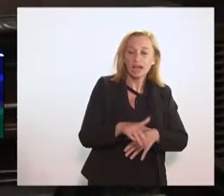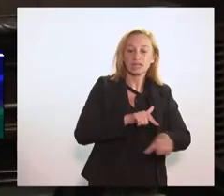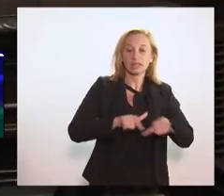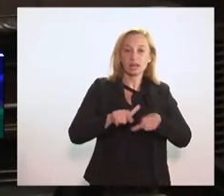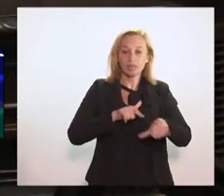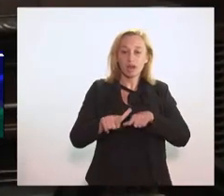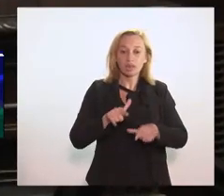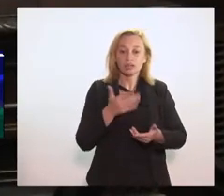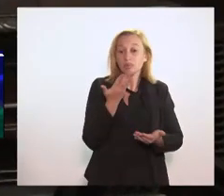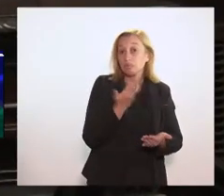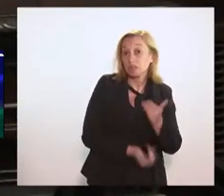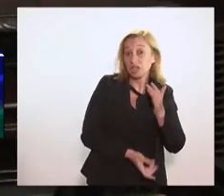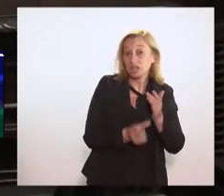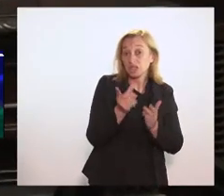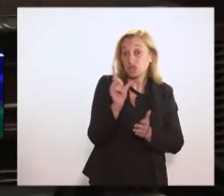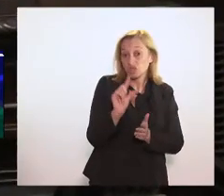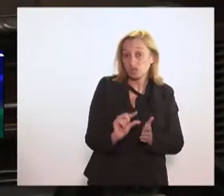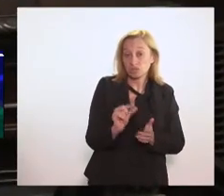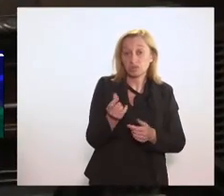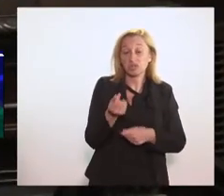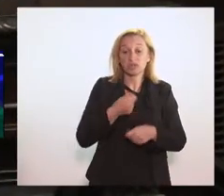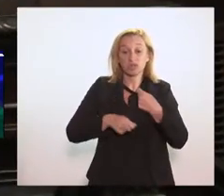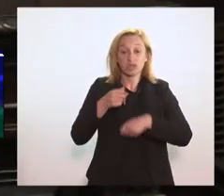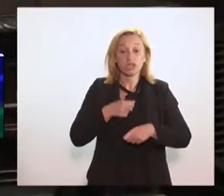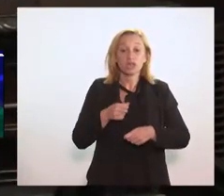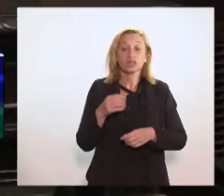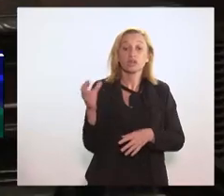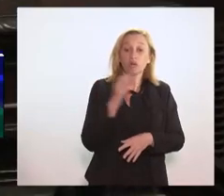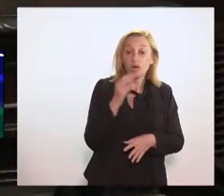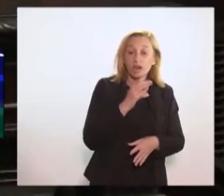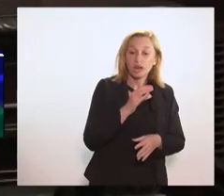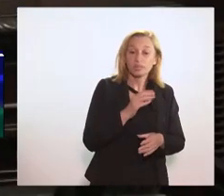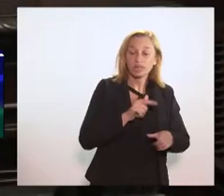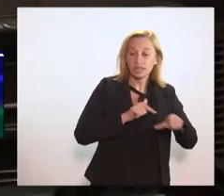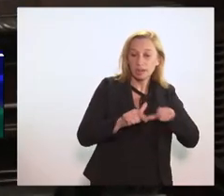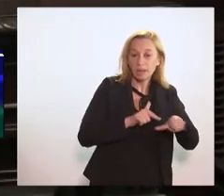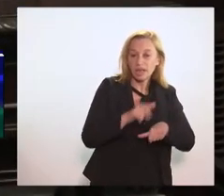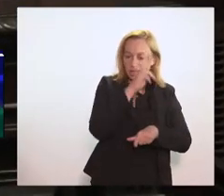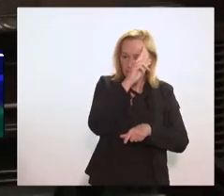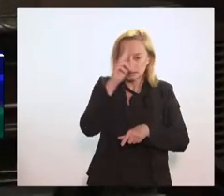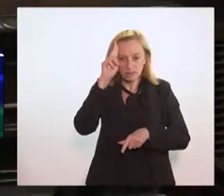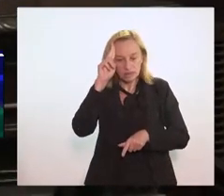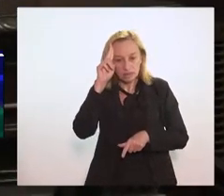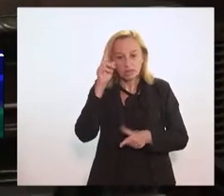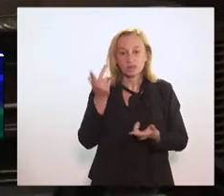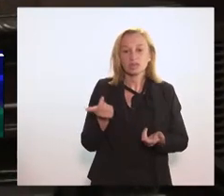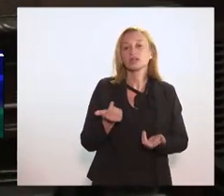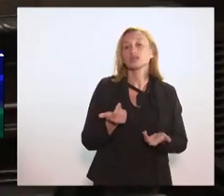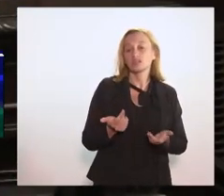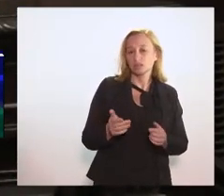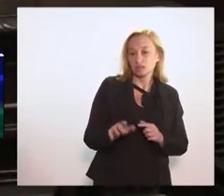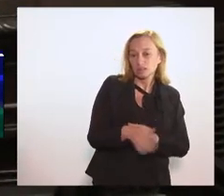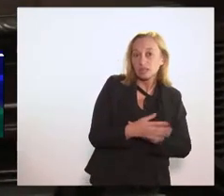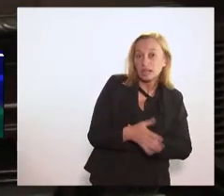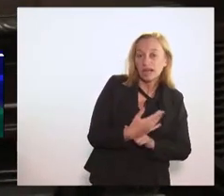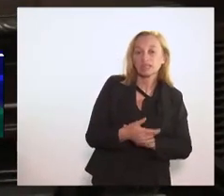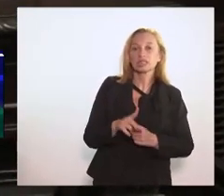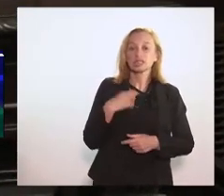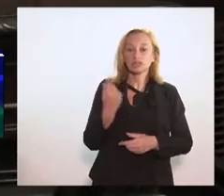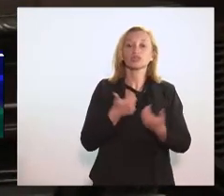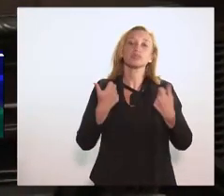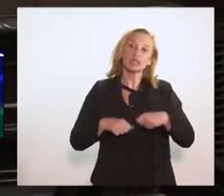de arrecadação, e estão recorrendo aos aplicativos, seja de entrega, seja de transporte, e que nós